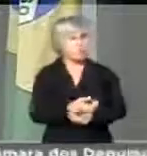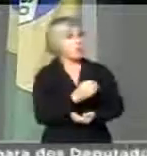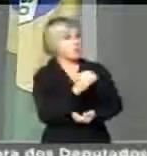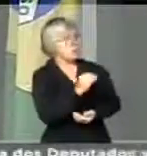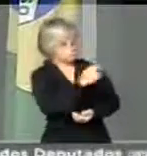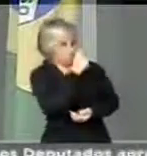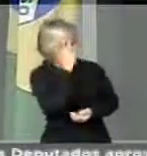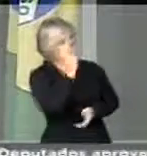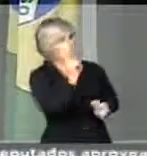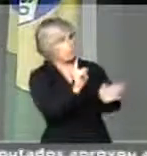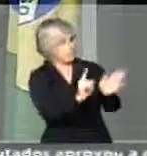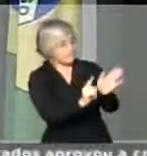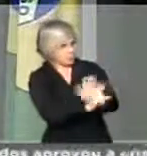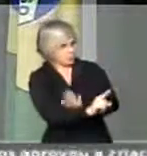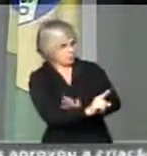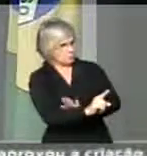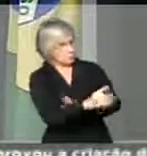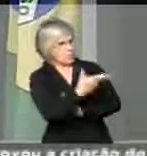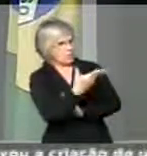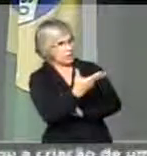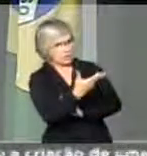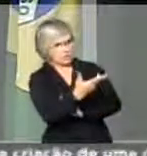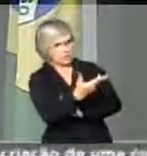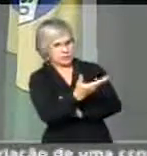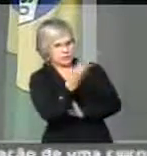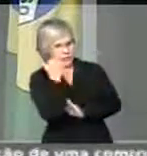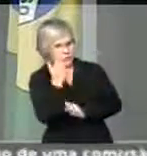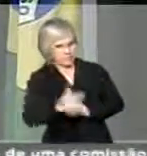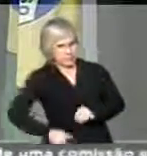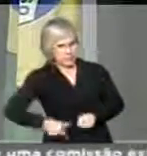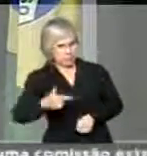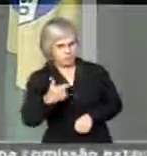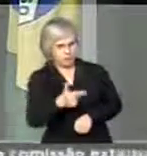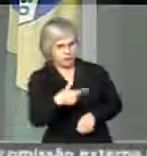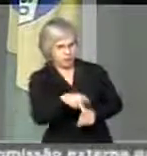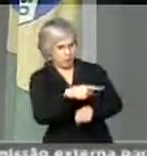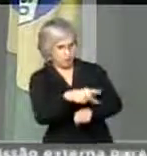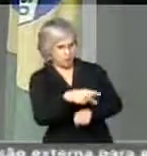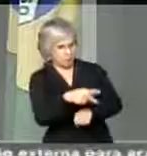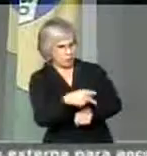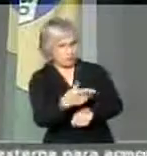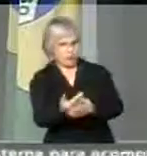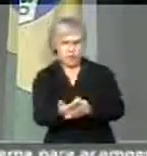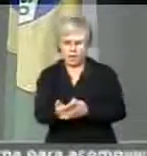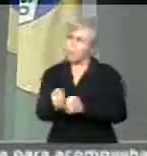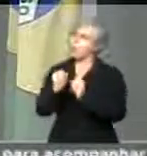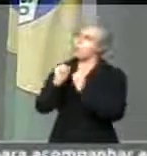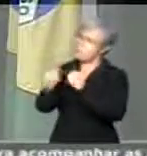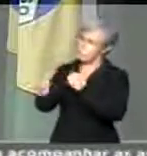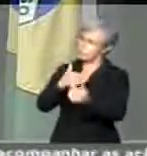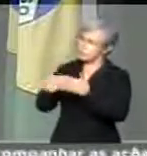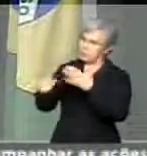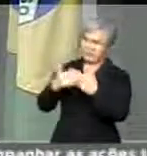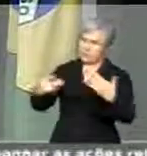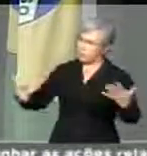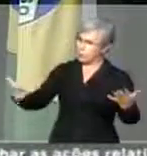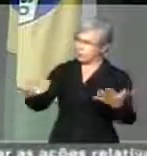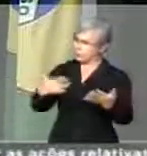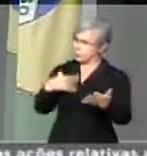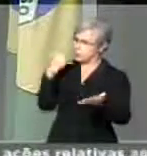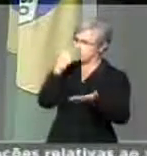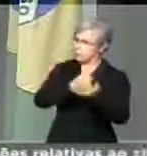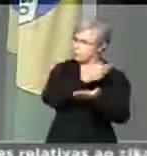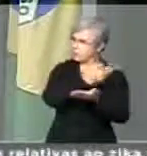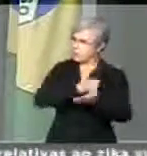te perguntar, quer trazer armas do Paraguai, dizer, não, amanhã eu te trago. Se quiser trazer o que quiser, eu trago no outro dia.